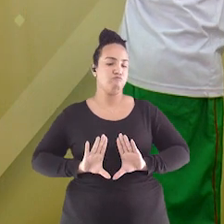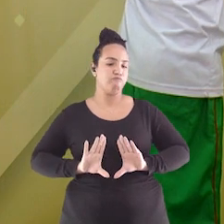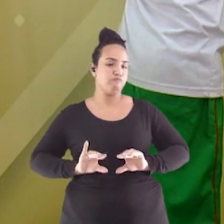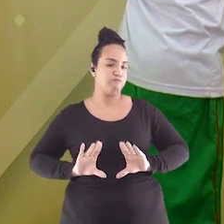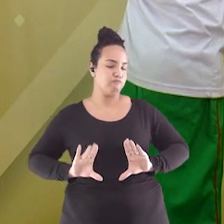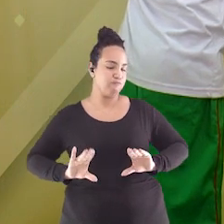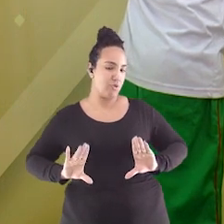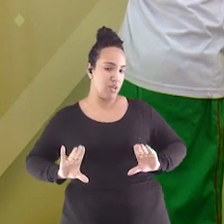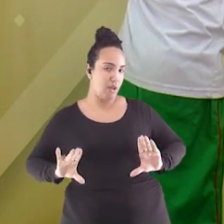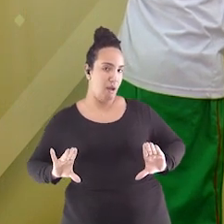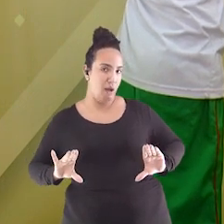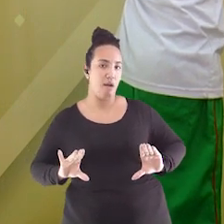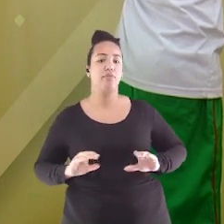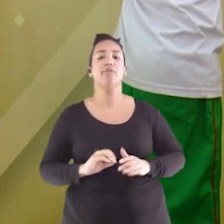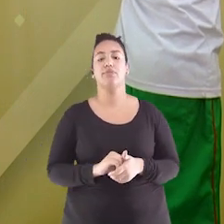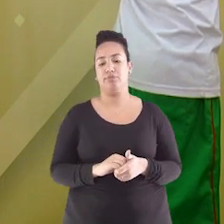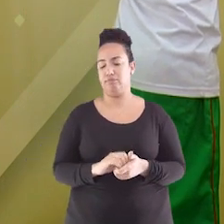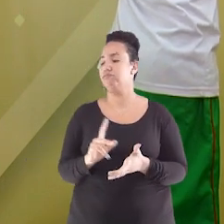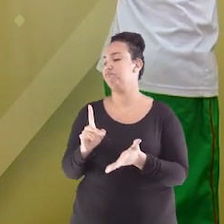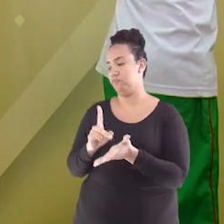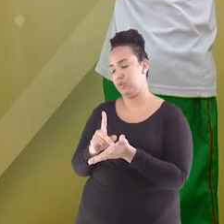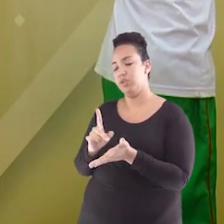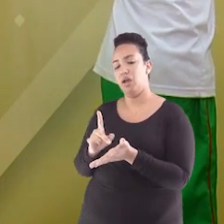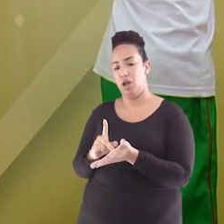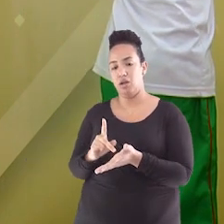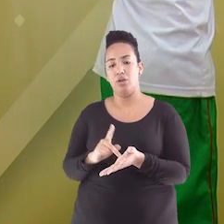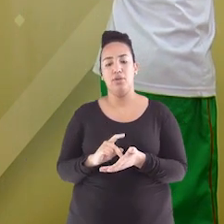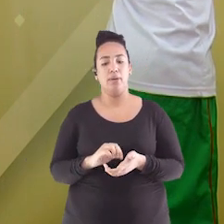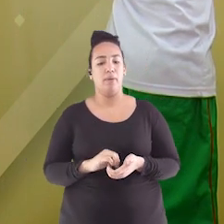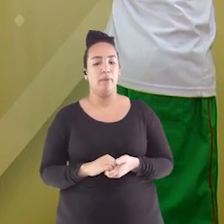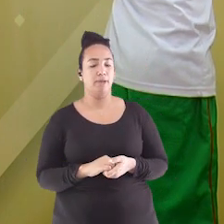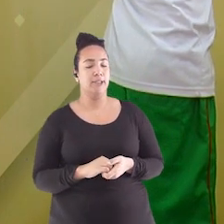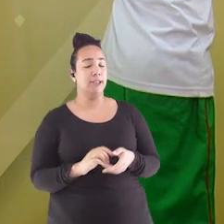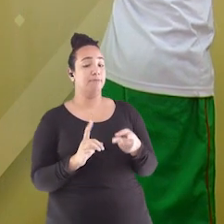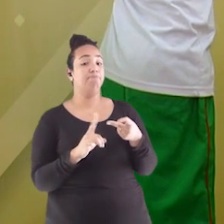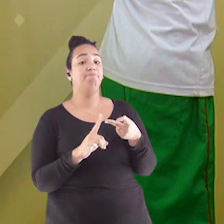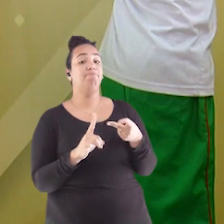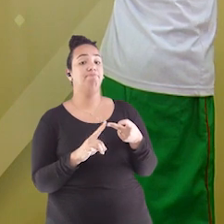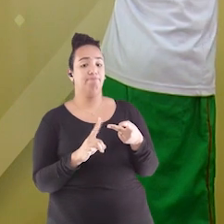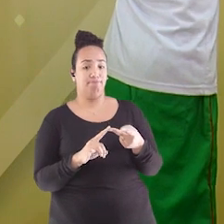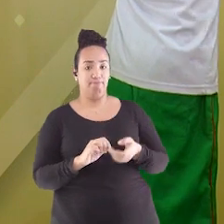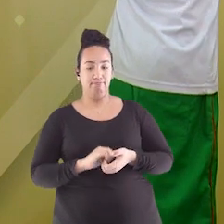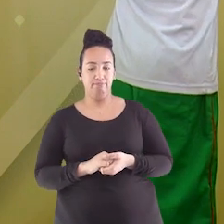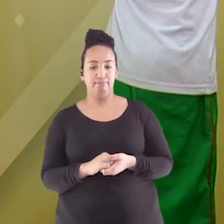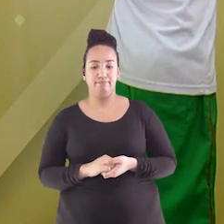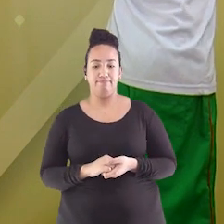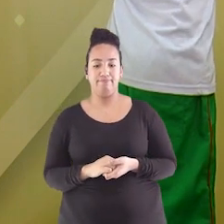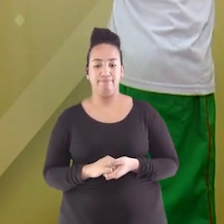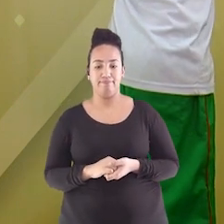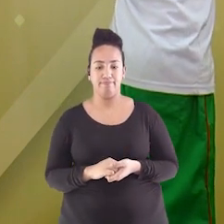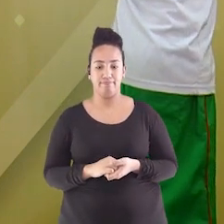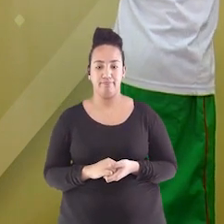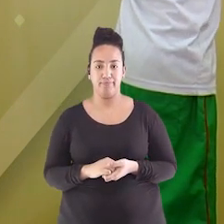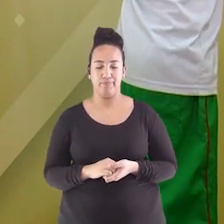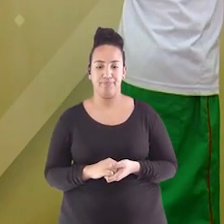Confortável. Confortável, ela parece ser confortável. Sim. E mais o quê?